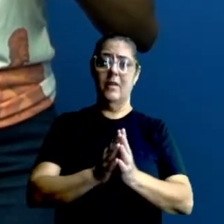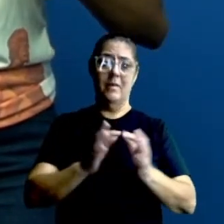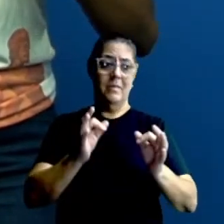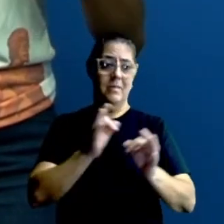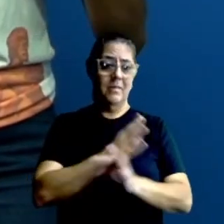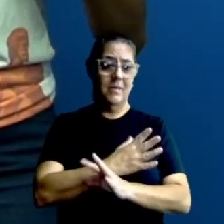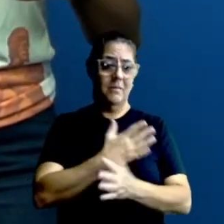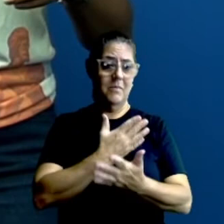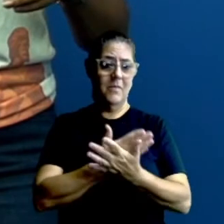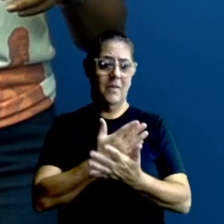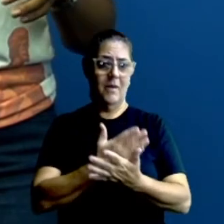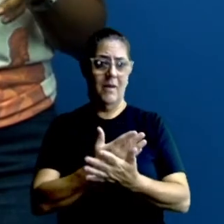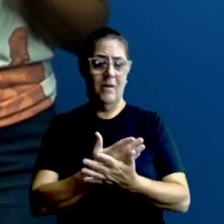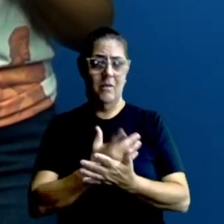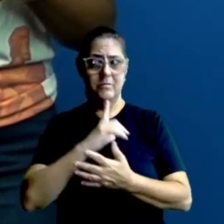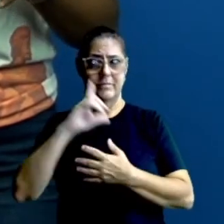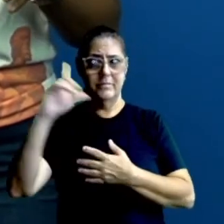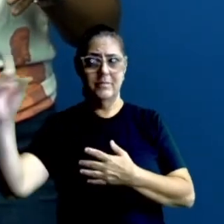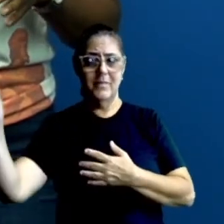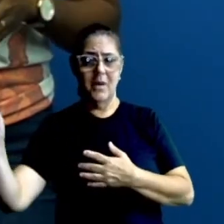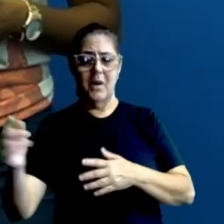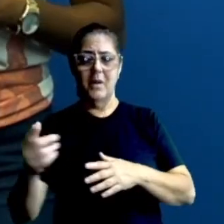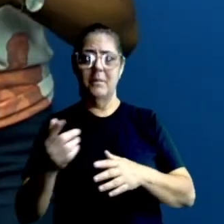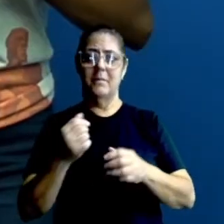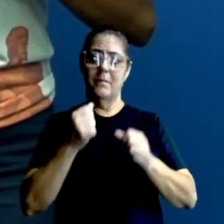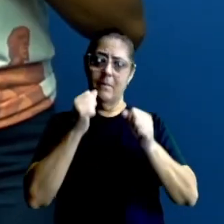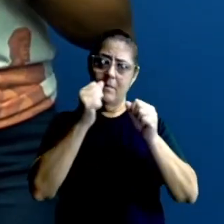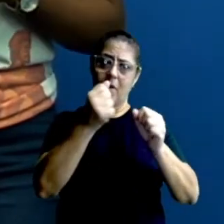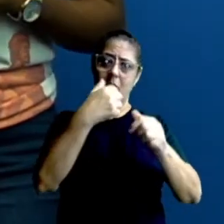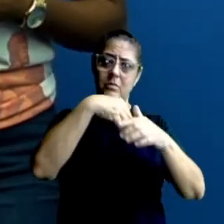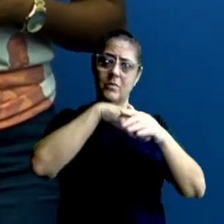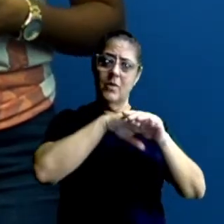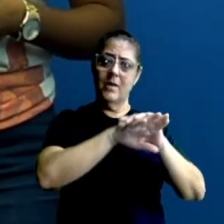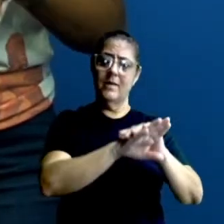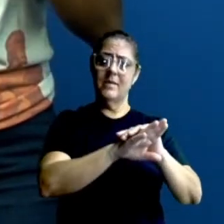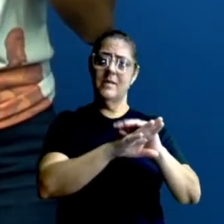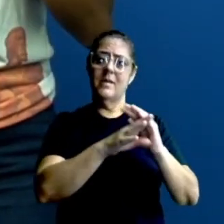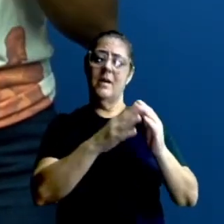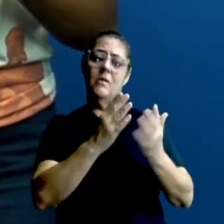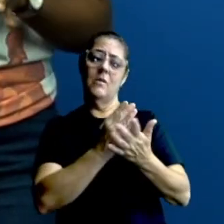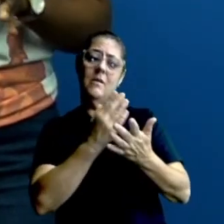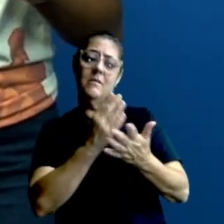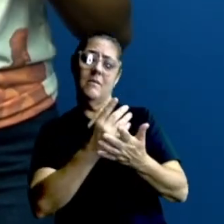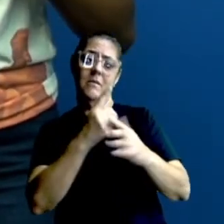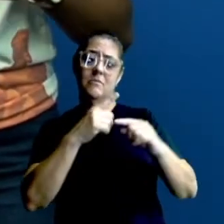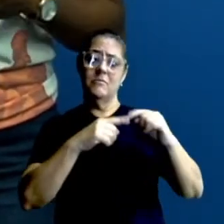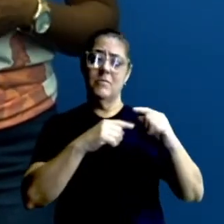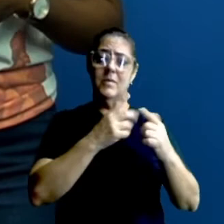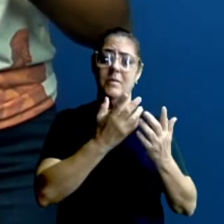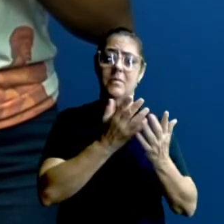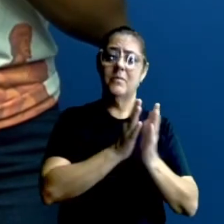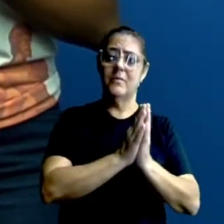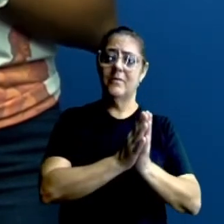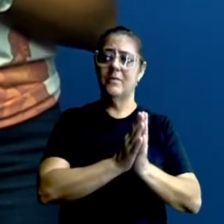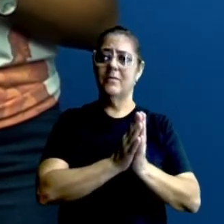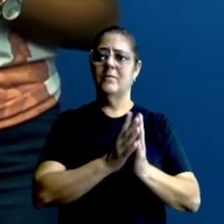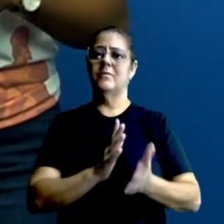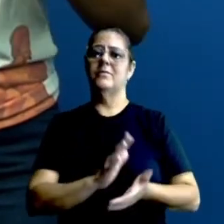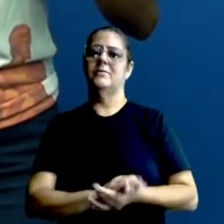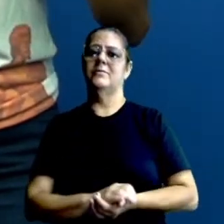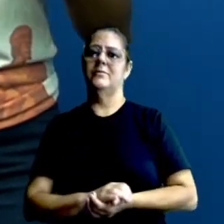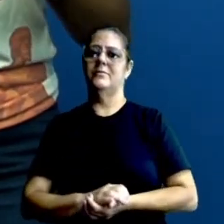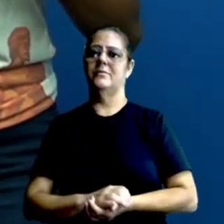terminou a aula né então já está na hora de ir embora a gente fala muito isso para kior mangues Away